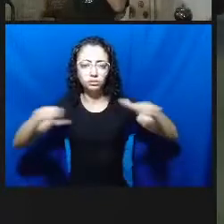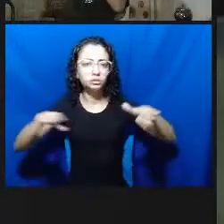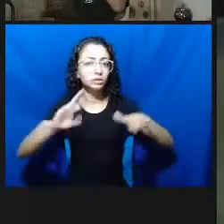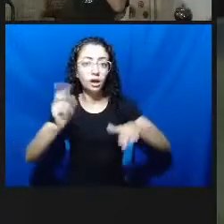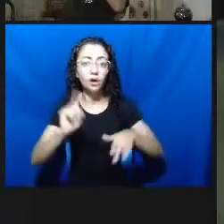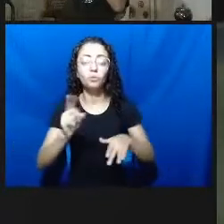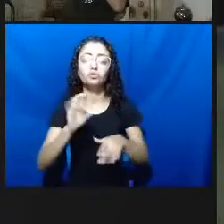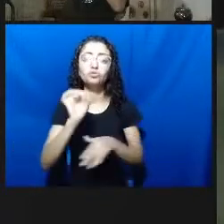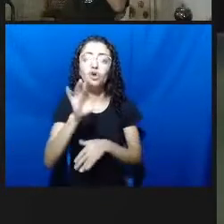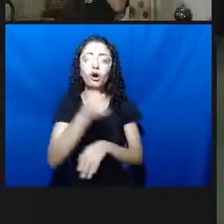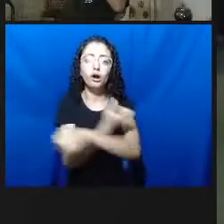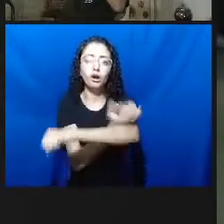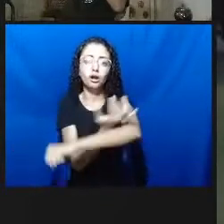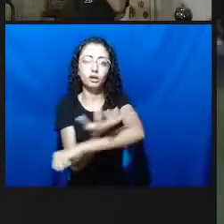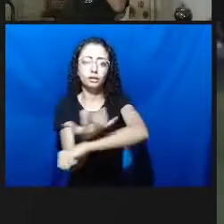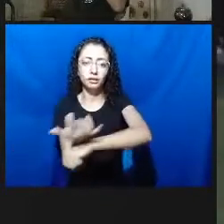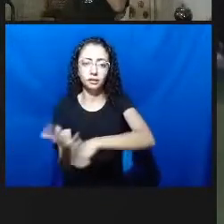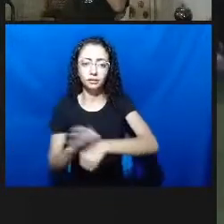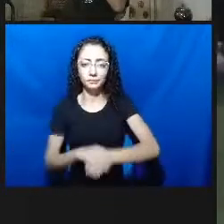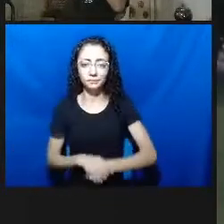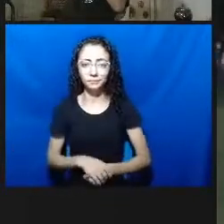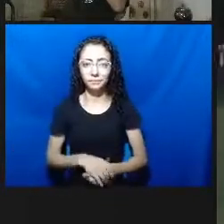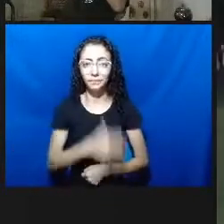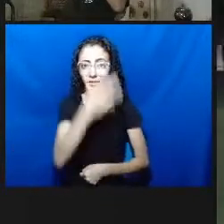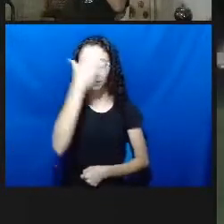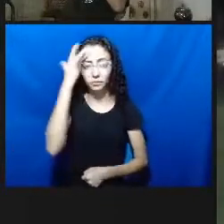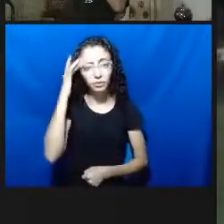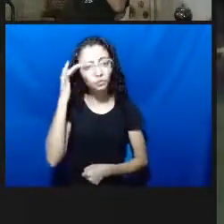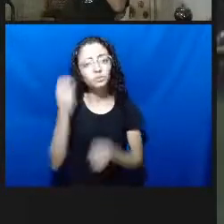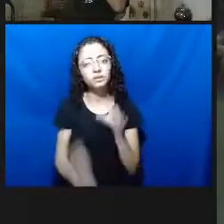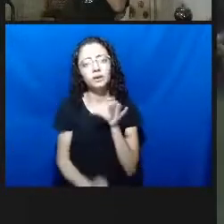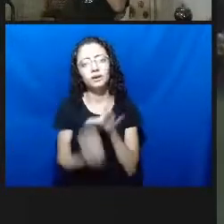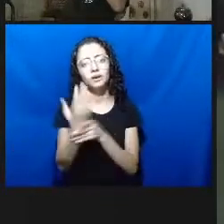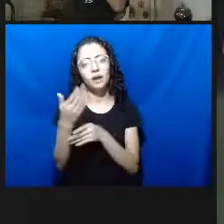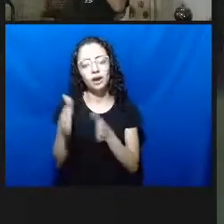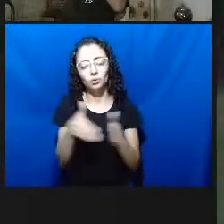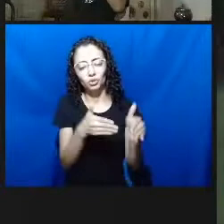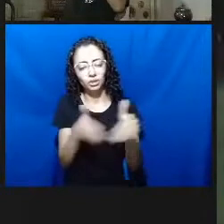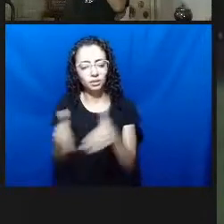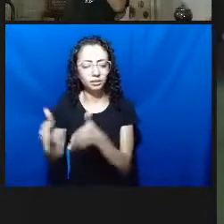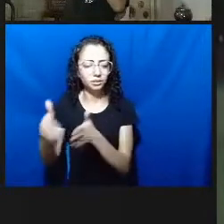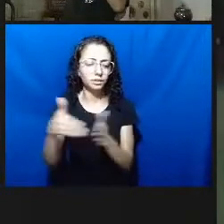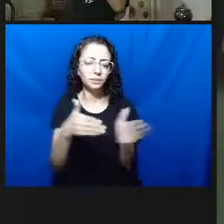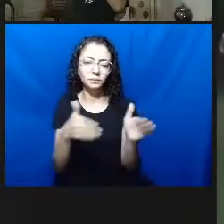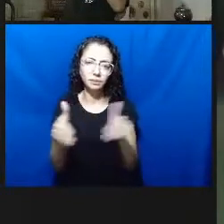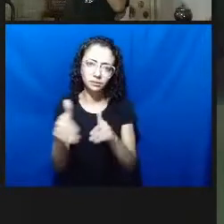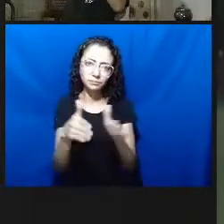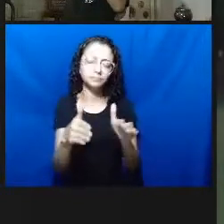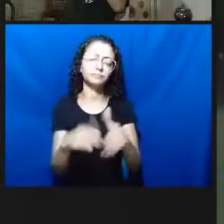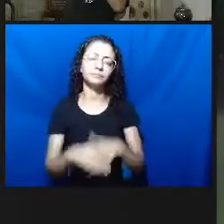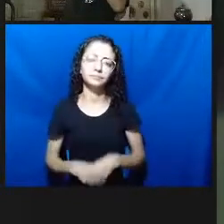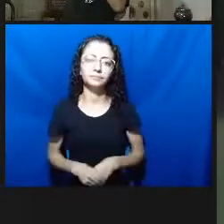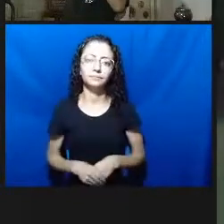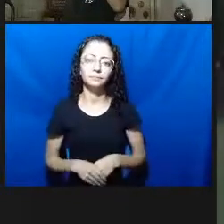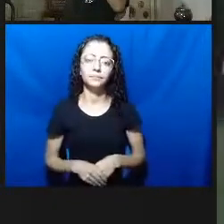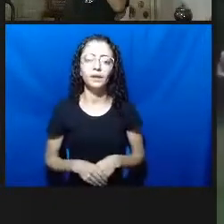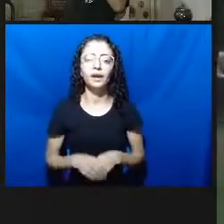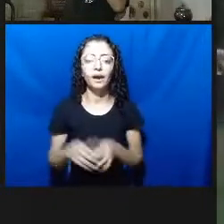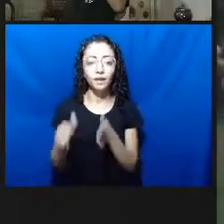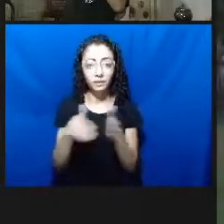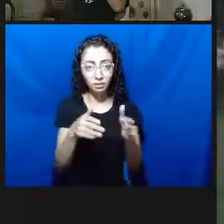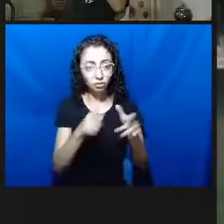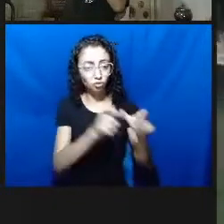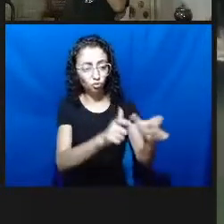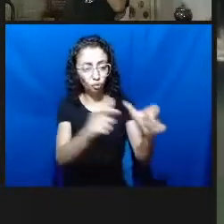pessoas criassem suas trajetórias, aí sim, nesse local, se criaria as calçadas, como